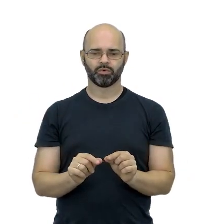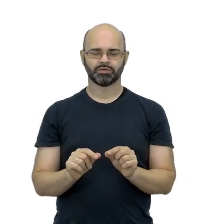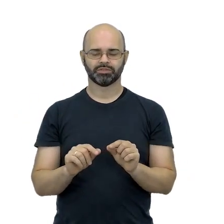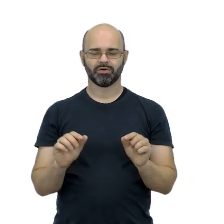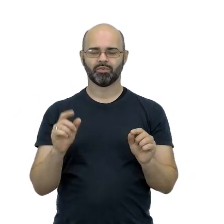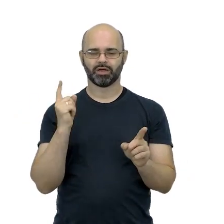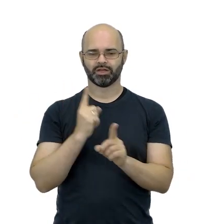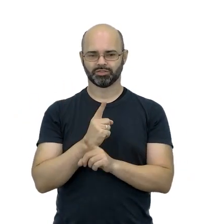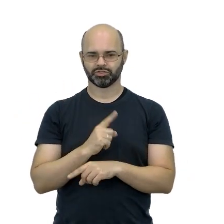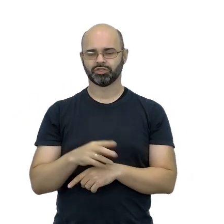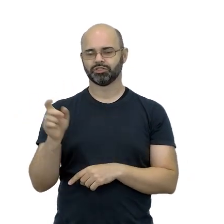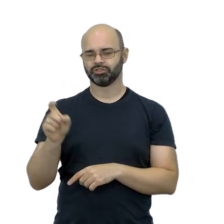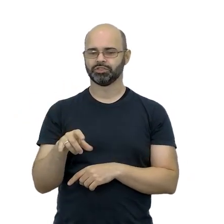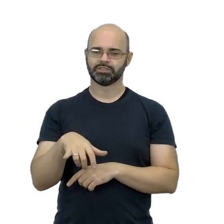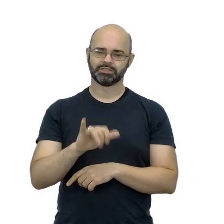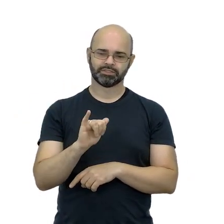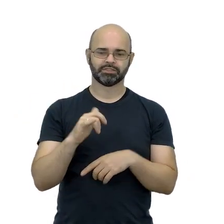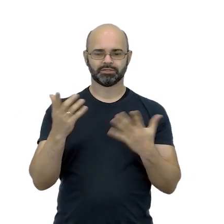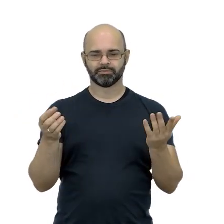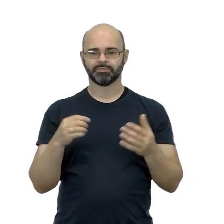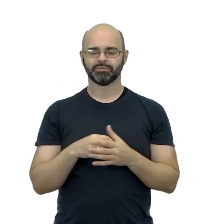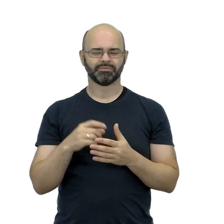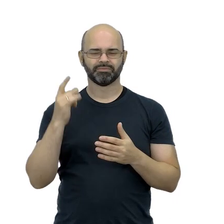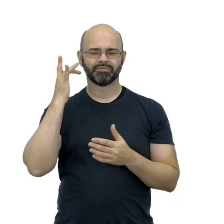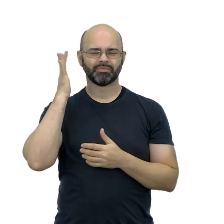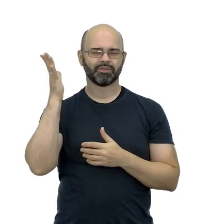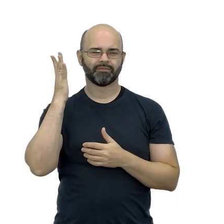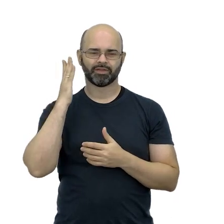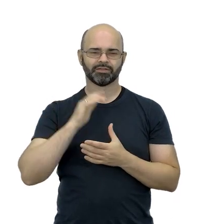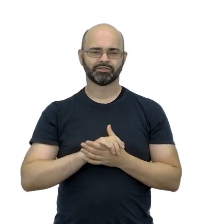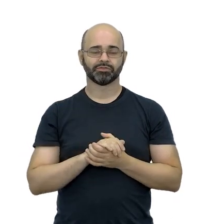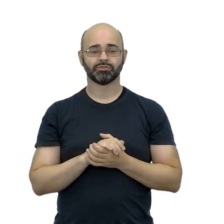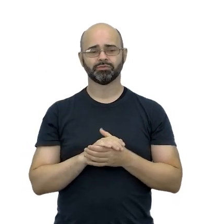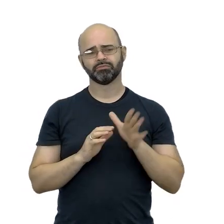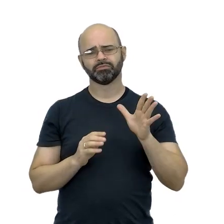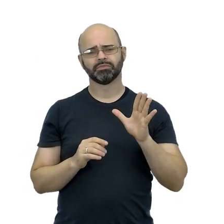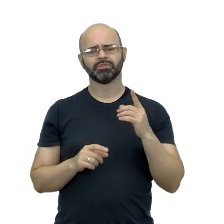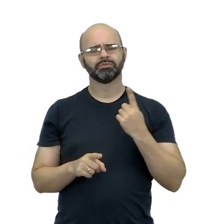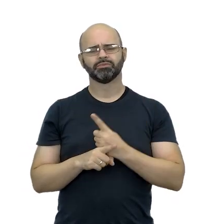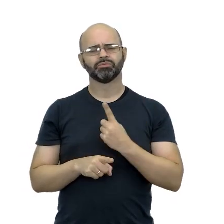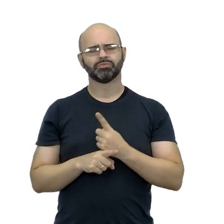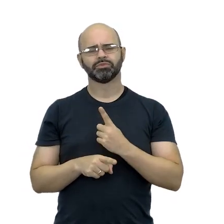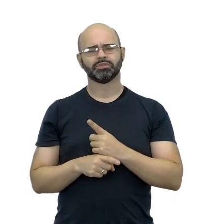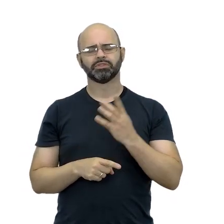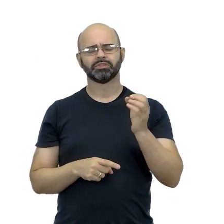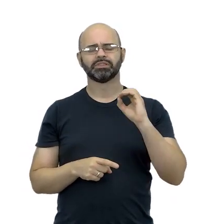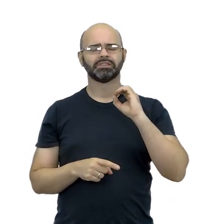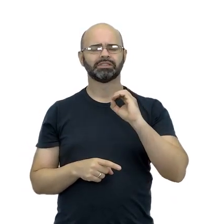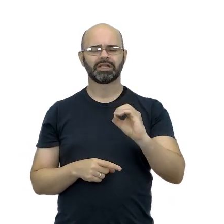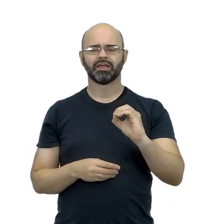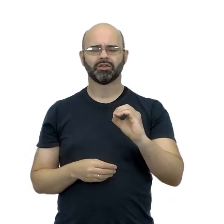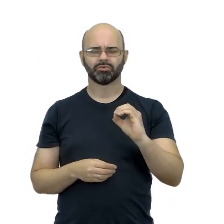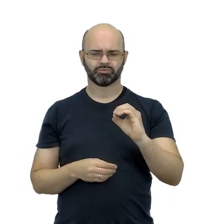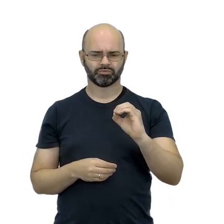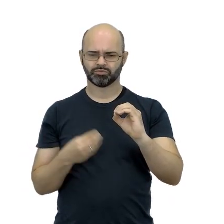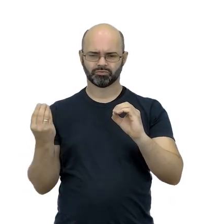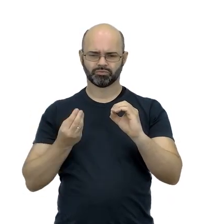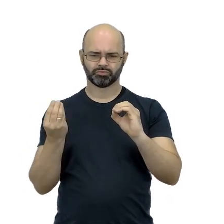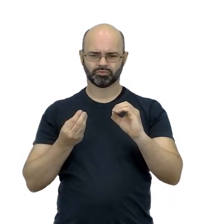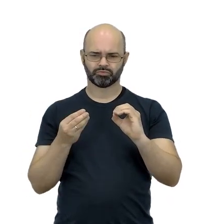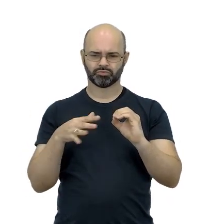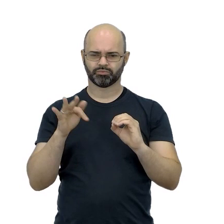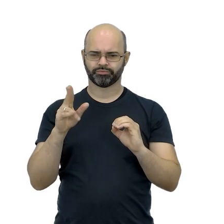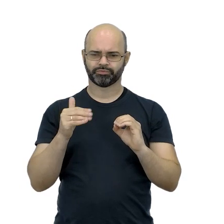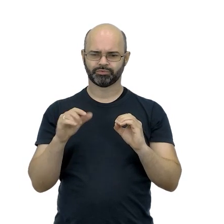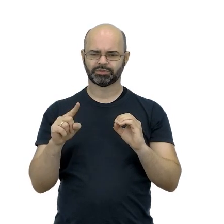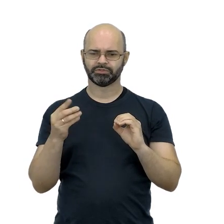encontrar do y. Dar um valor para o y e encontrar de x. É o mais tranquilo. Mas para que eu encontro o zero da minha função, né, de uma equação dessa?